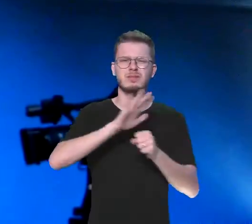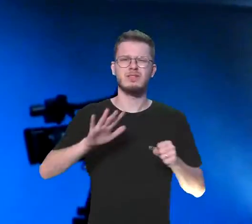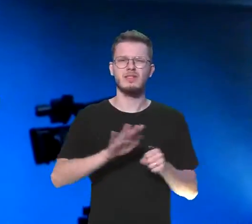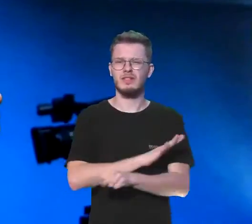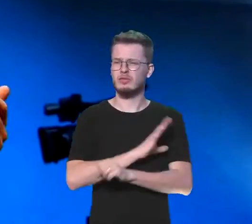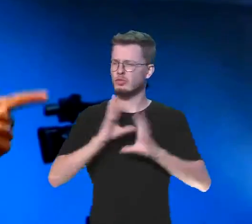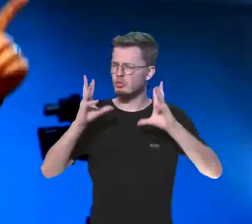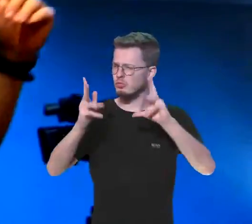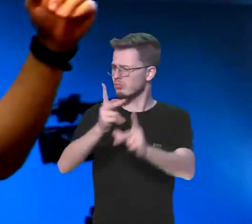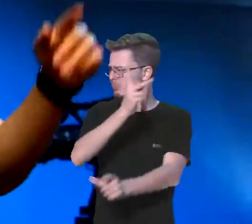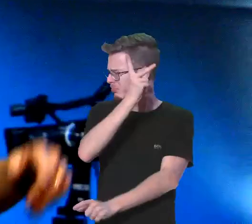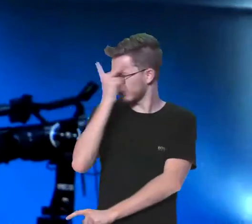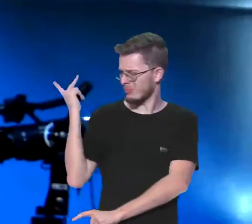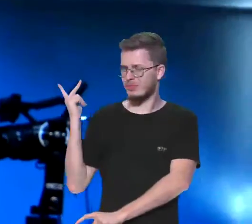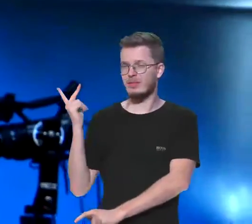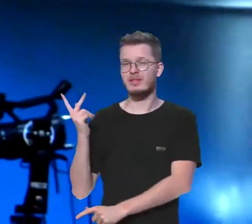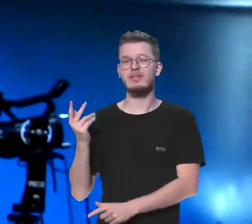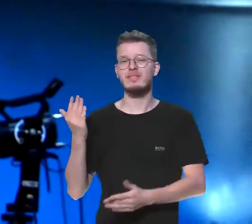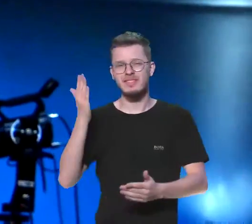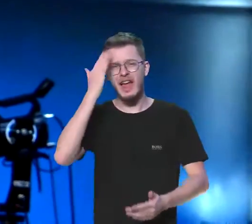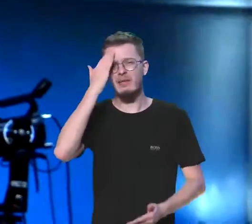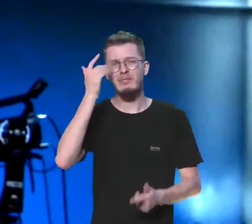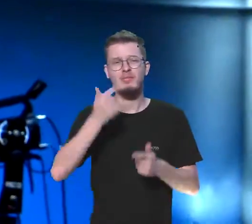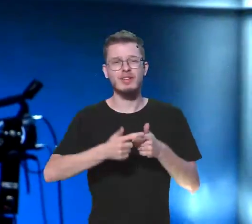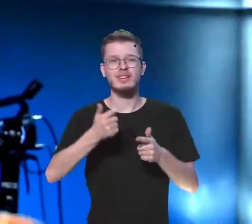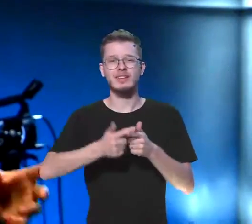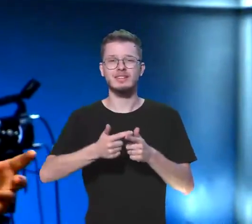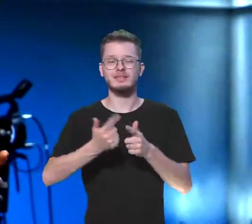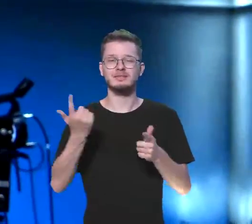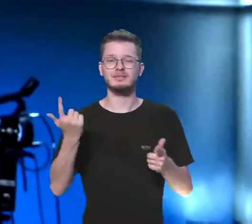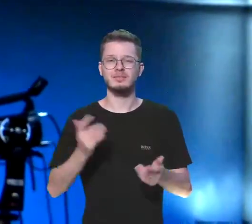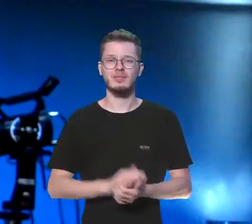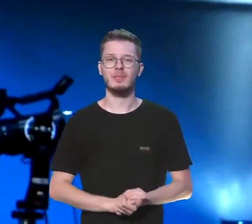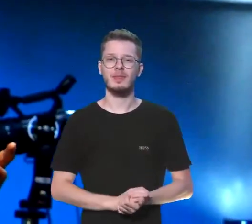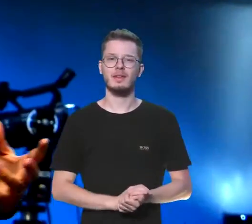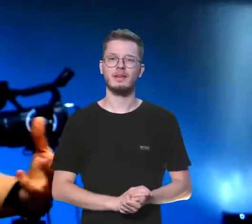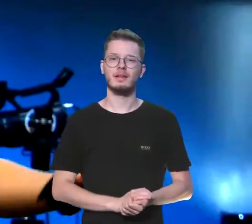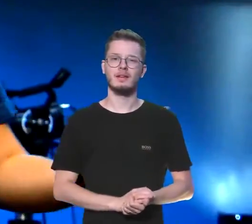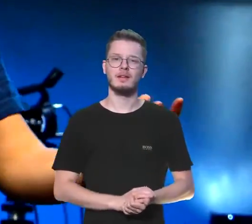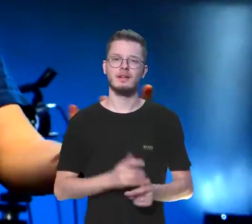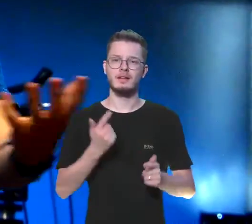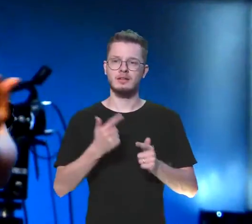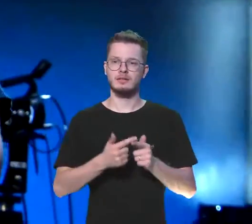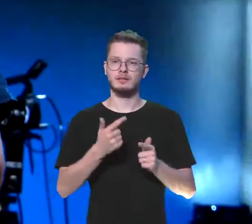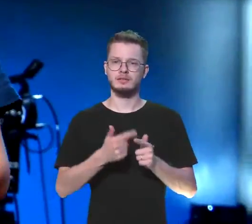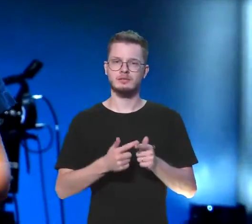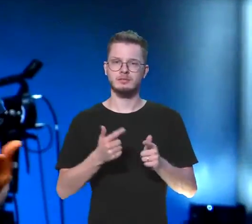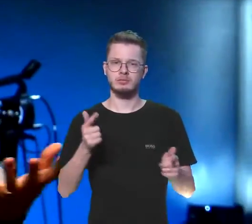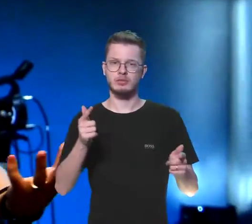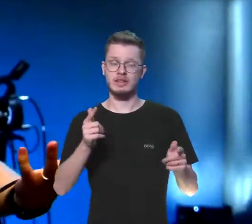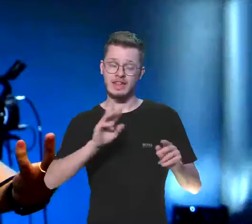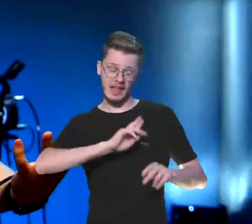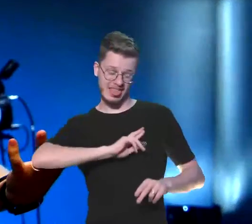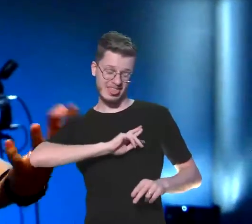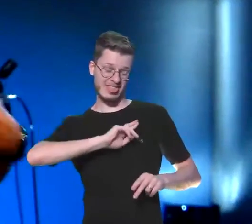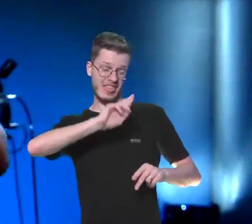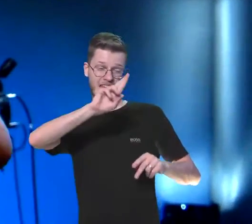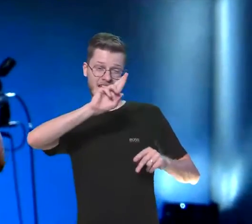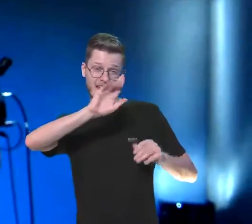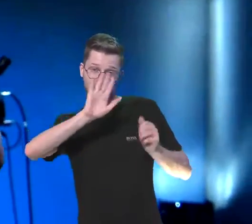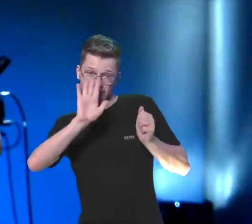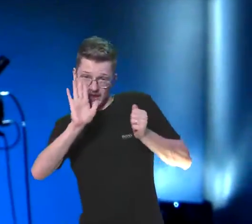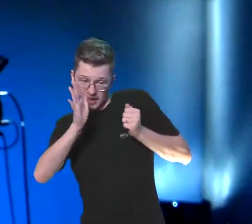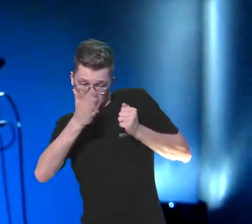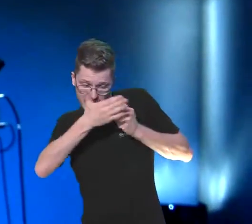as pessoas. Você sabe por quê? Porque aquela camada da religiosidade e